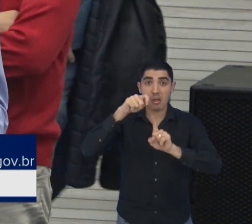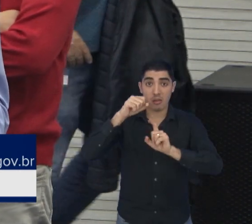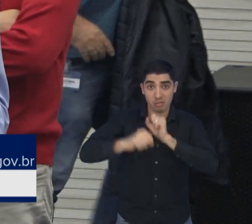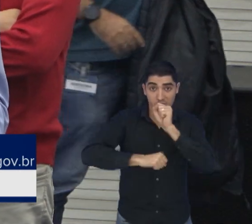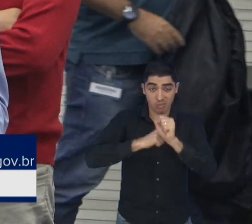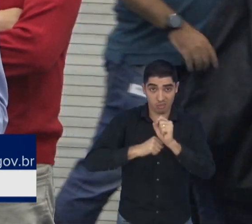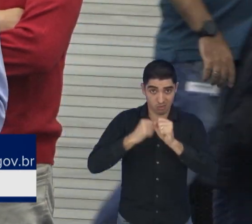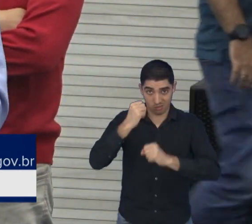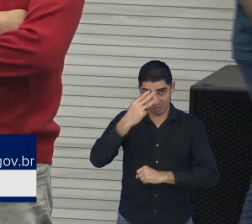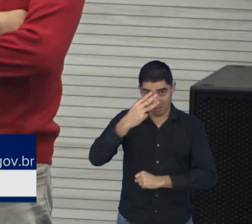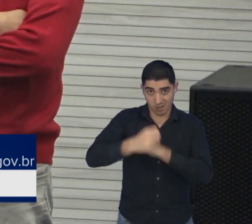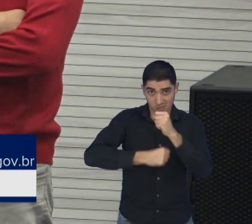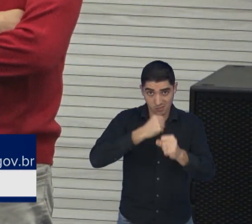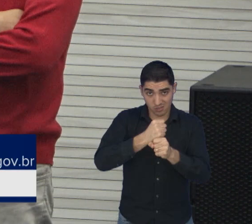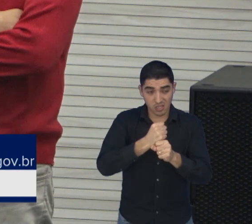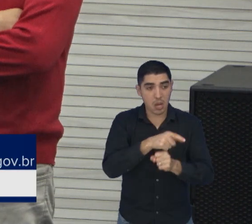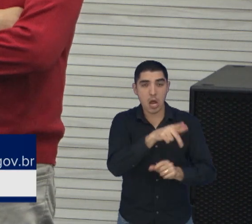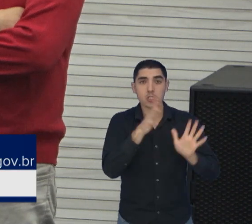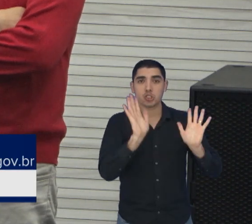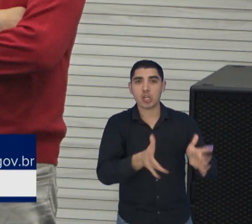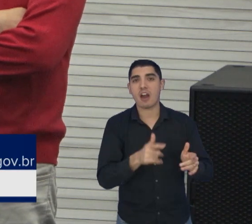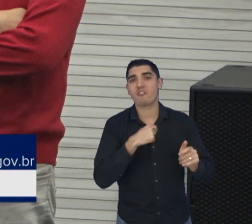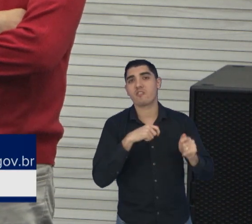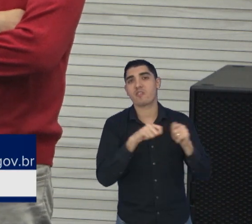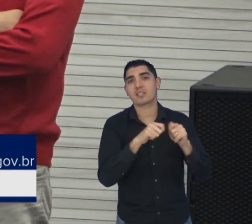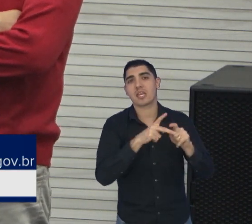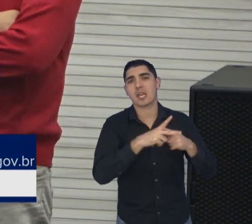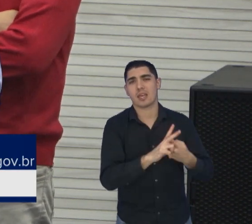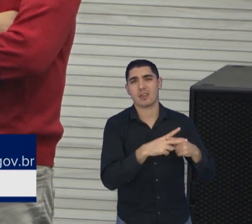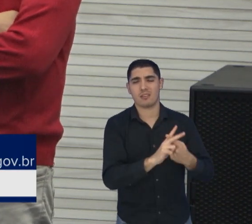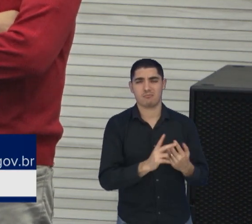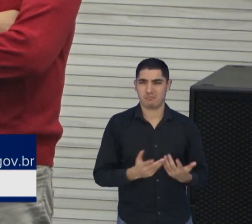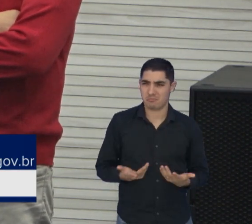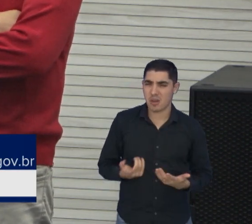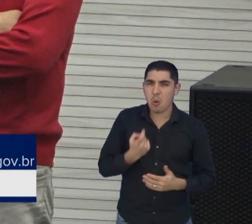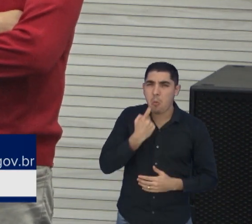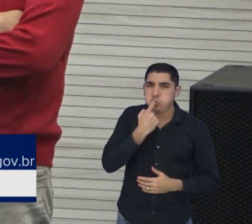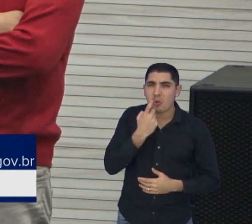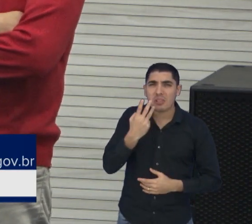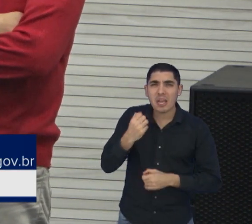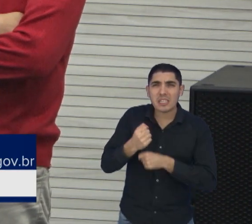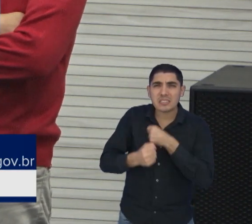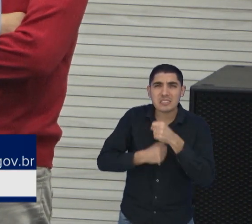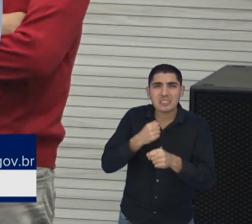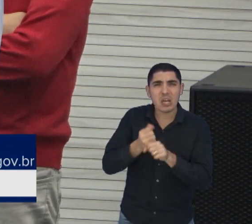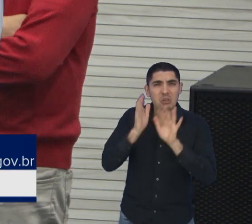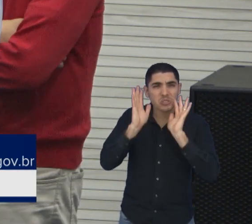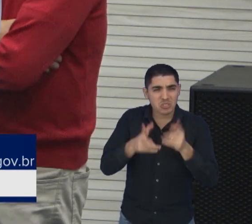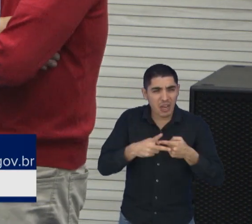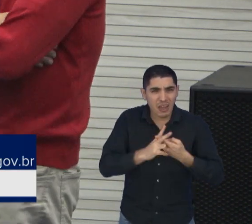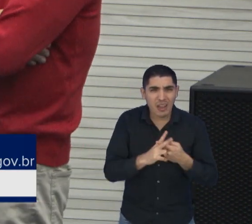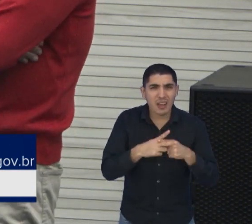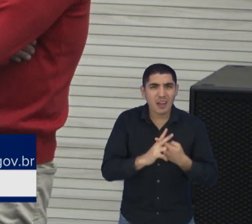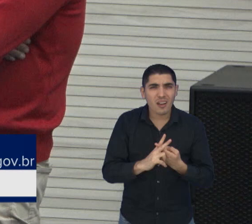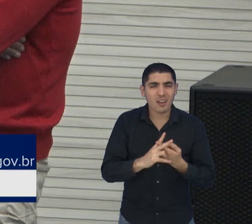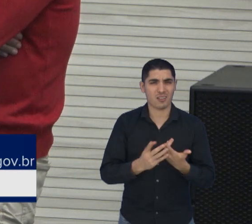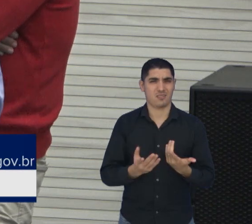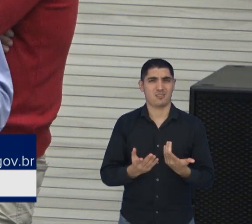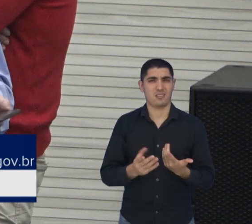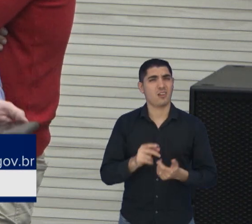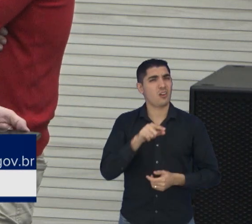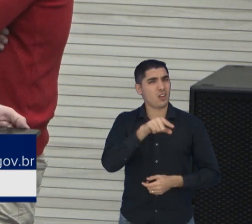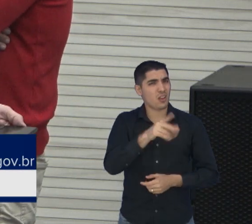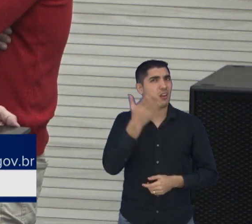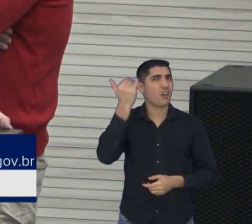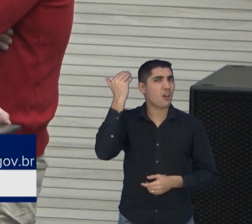reformado. Ou foi mal construído, ou não dá para entender. Reformar uma coisa que tem 3 anos.